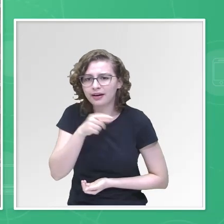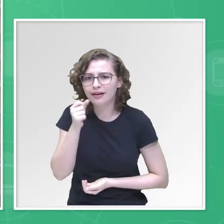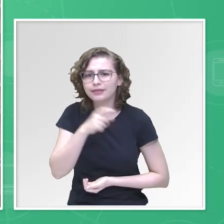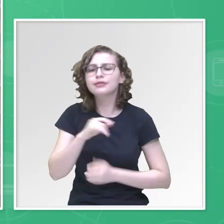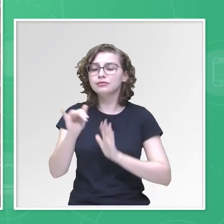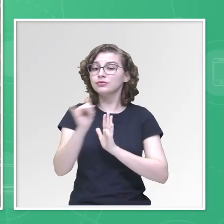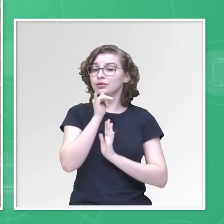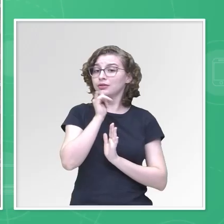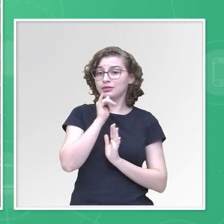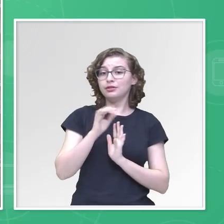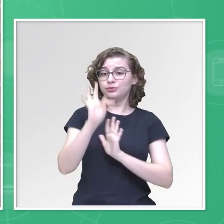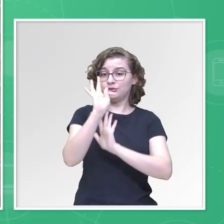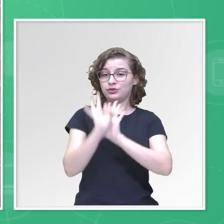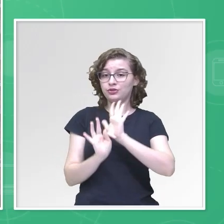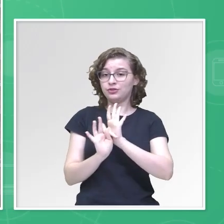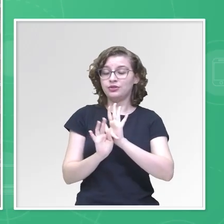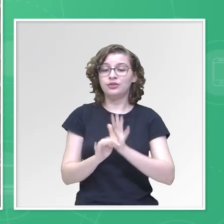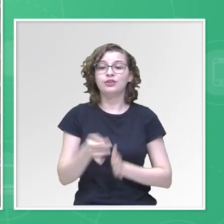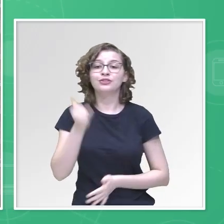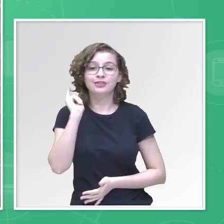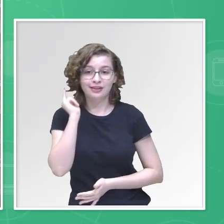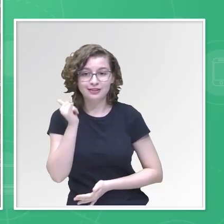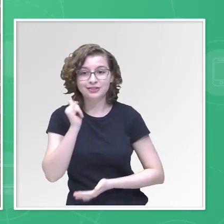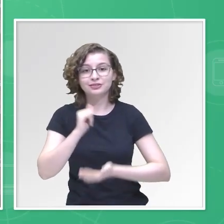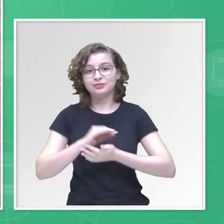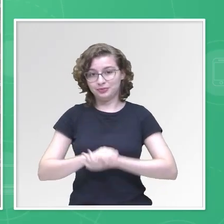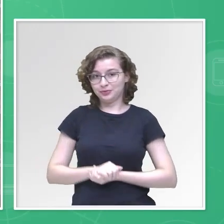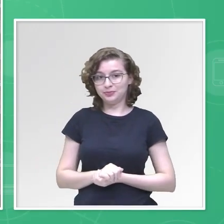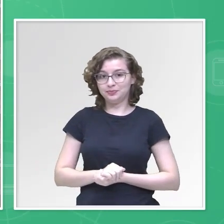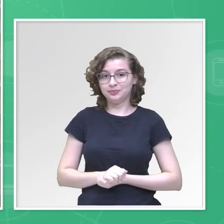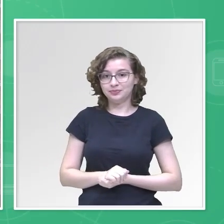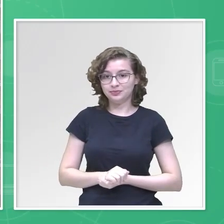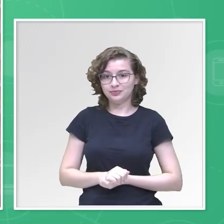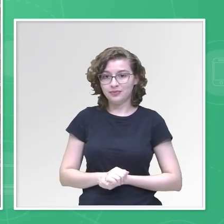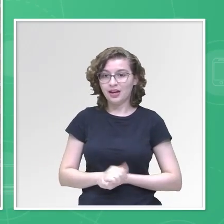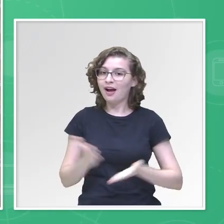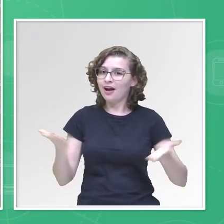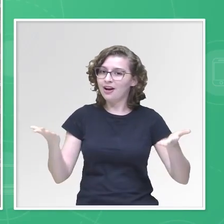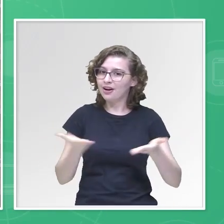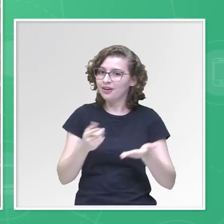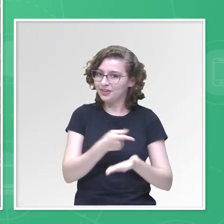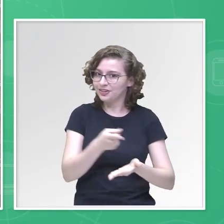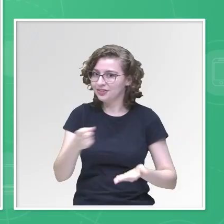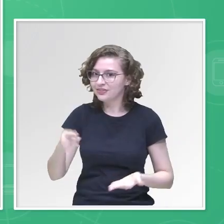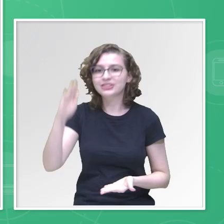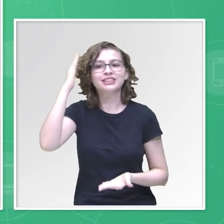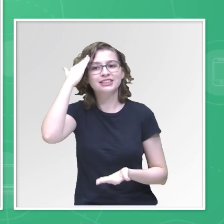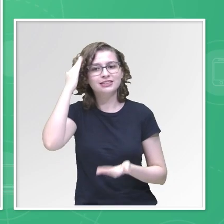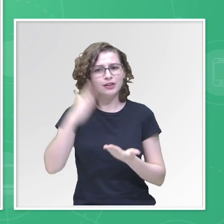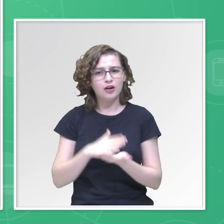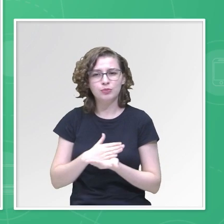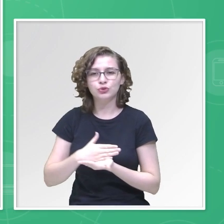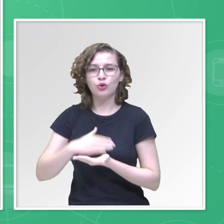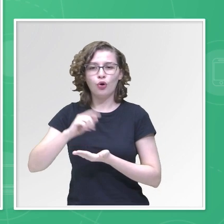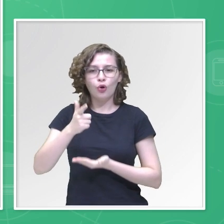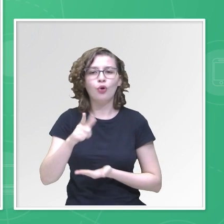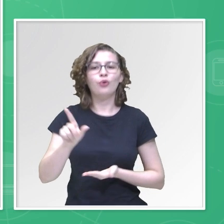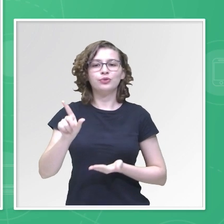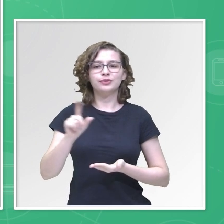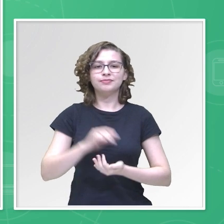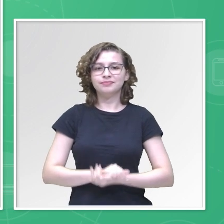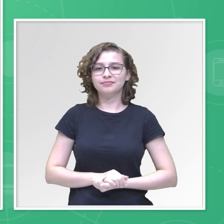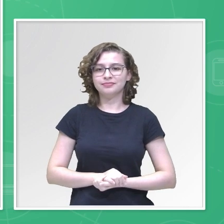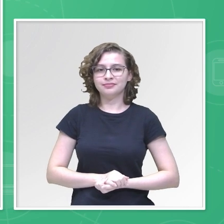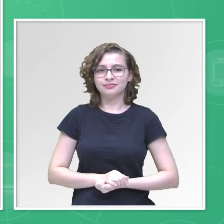de texto narrativo muito bem agora que você já compreendeu vamos seguir vamos adiante Então vamos lá